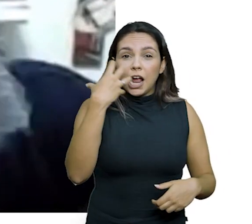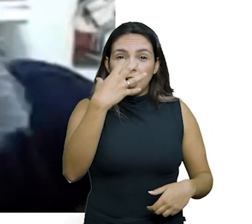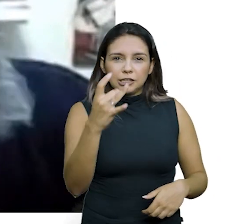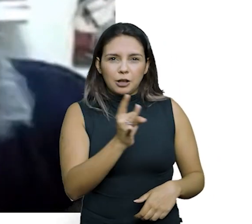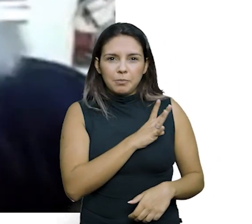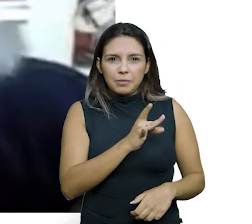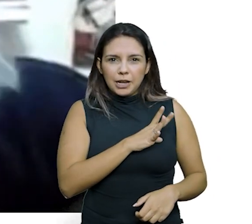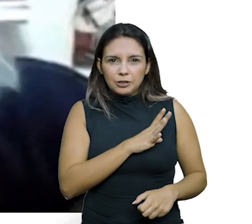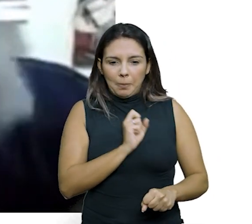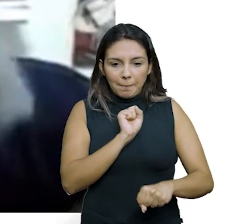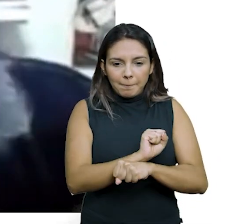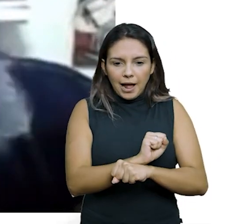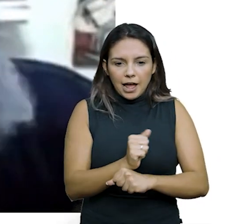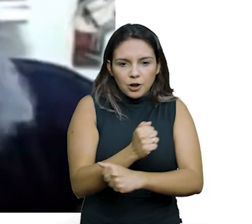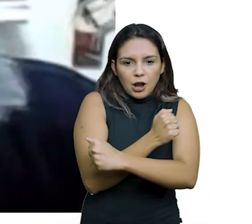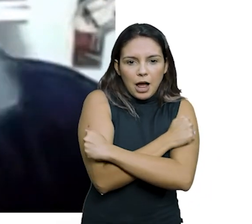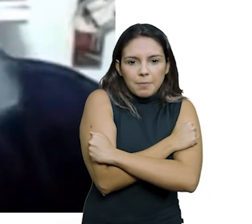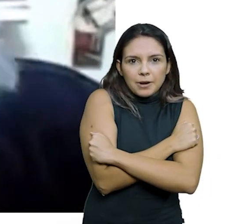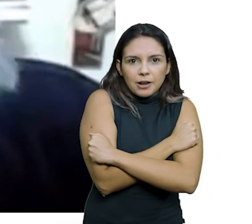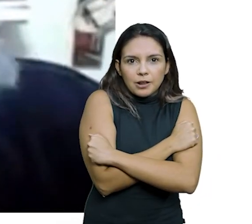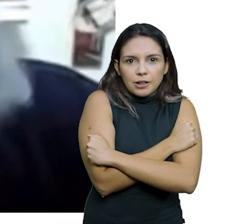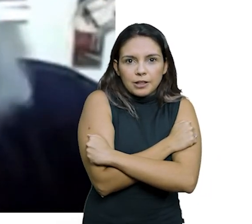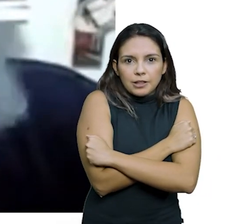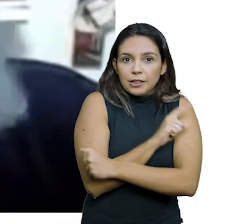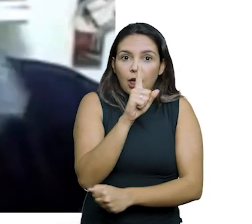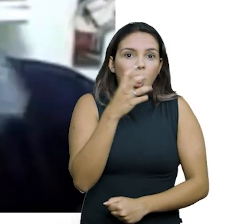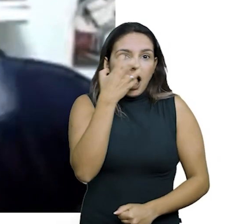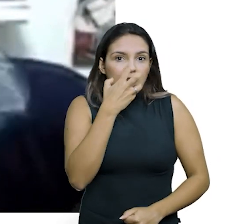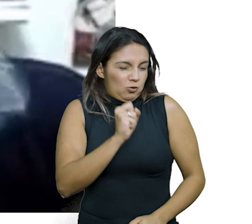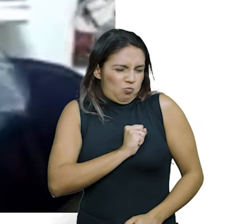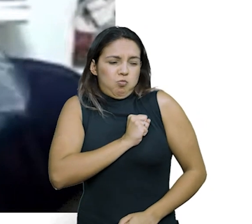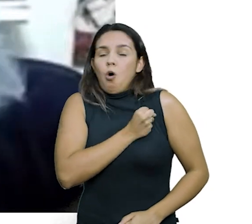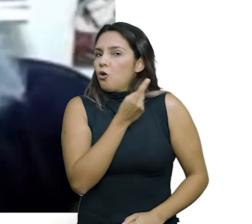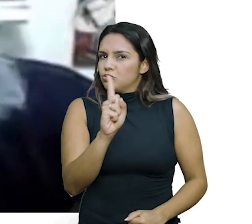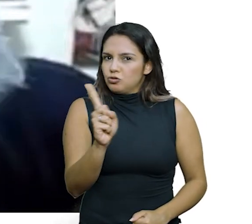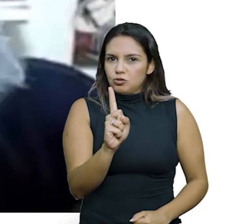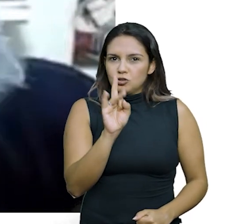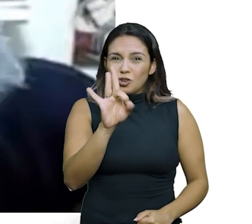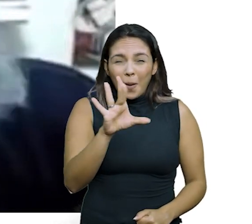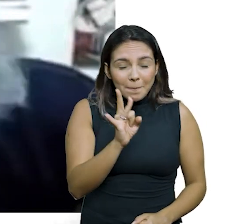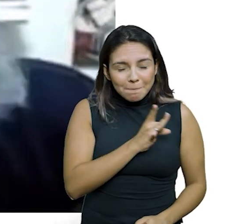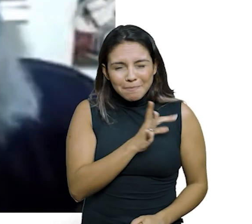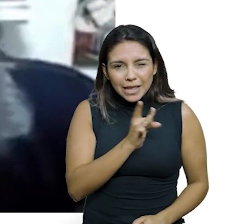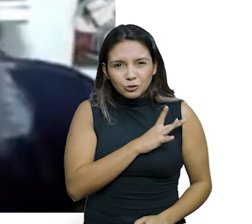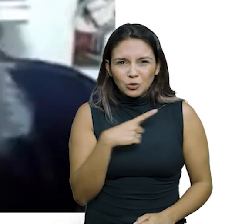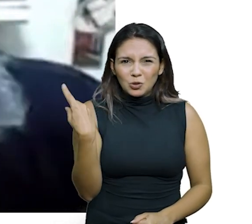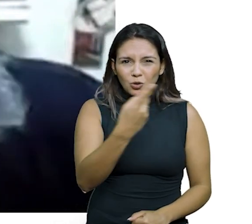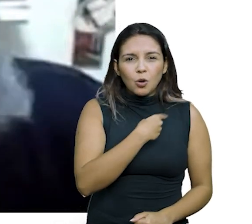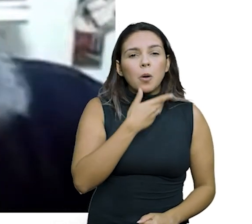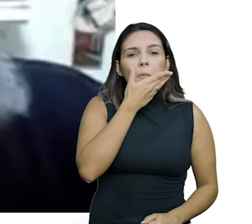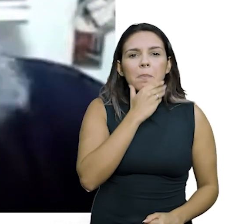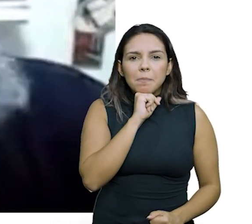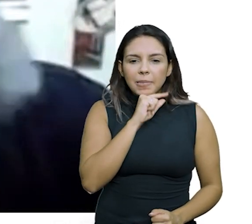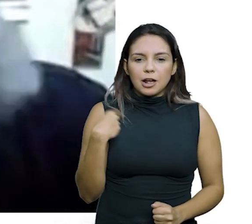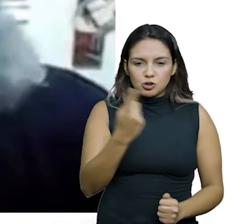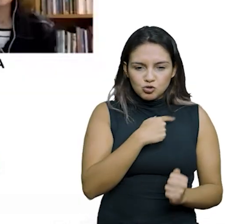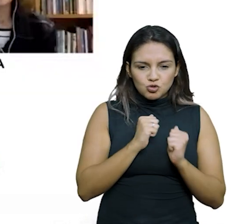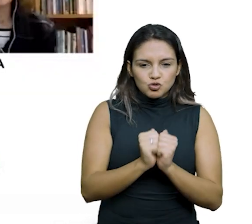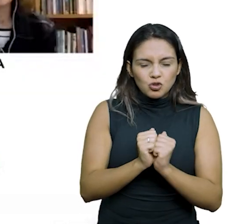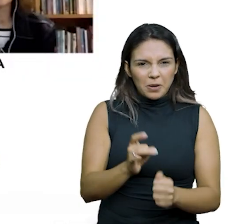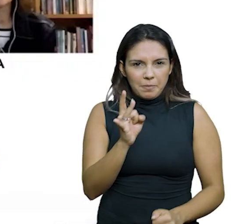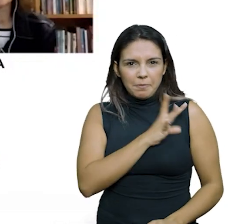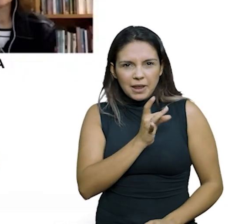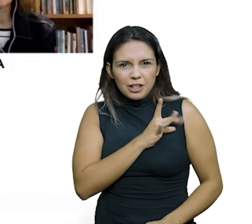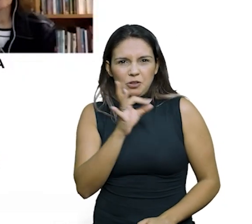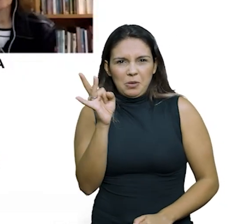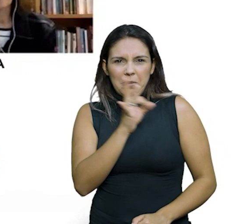que esteriliza os abraços. Não cantaremos o ódio, porque esse não existe. Existe apenas o medo, nosso pai e nosso companheiro. O